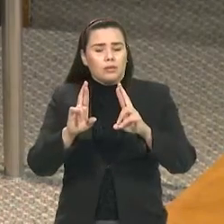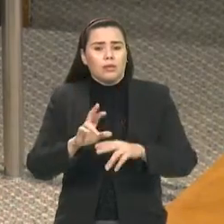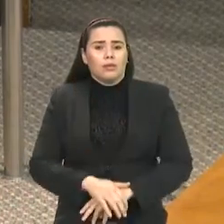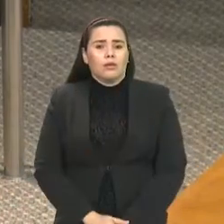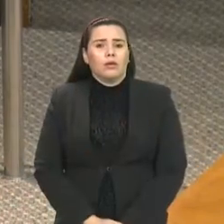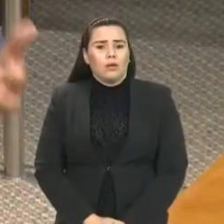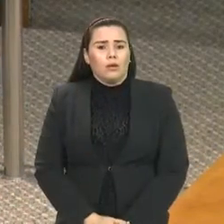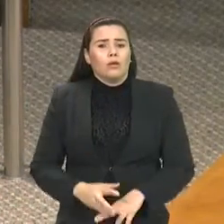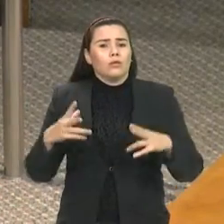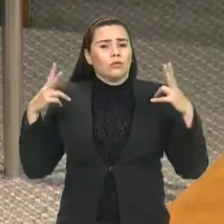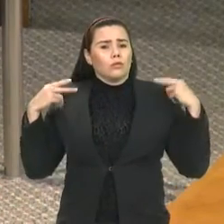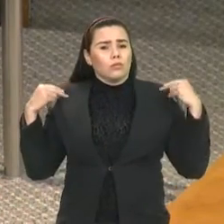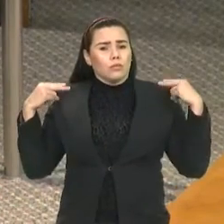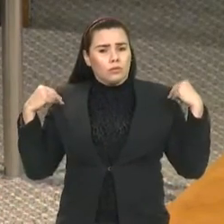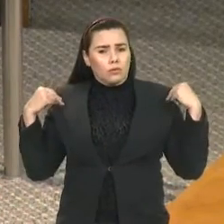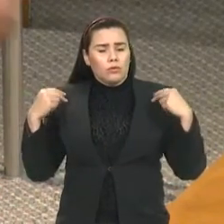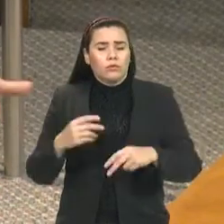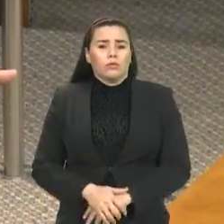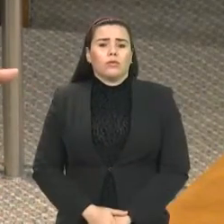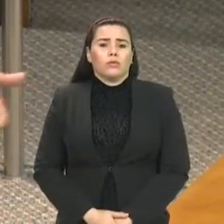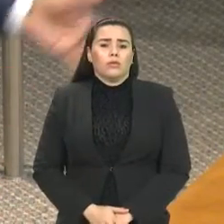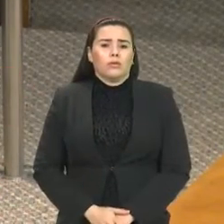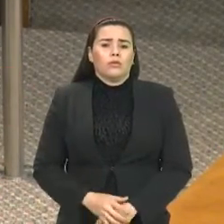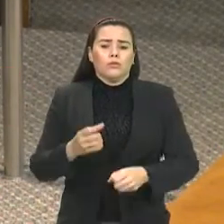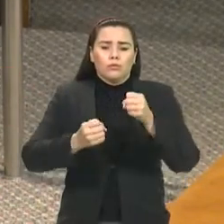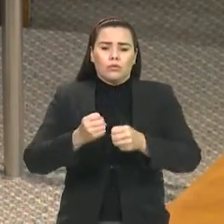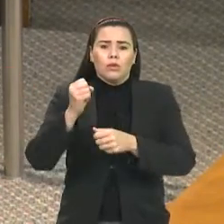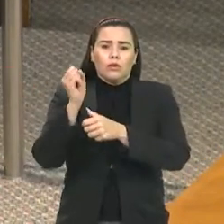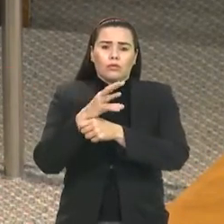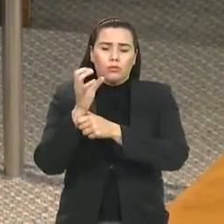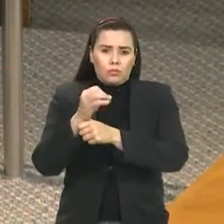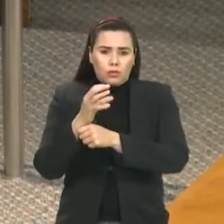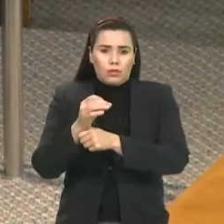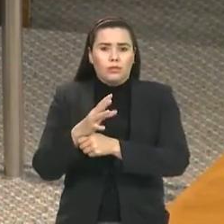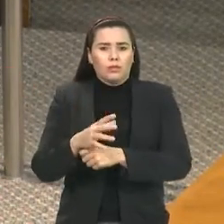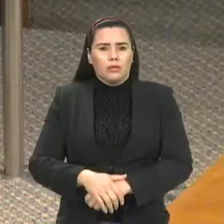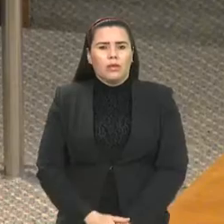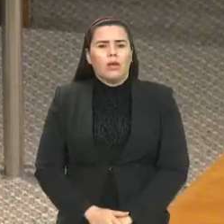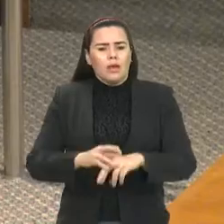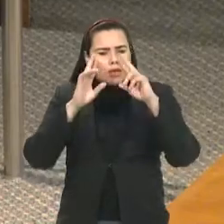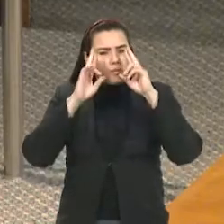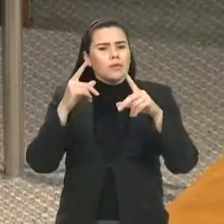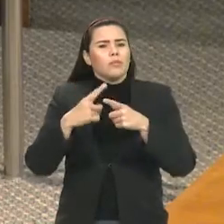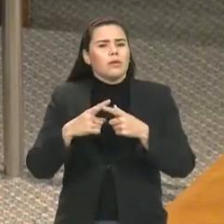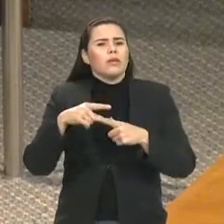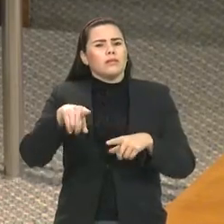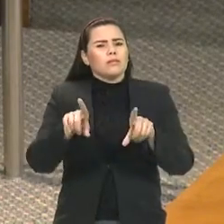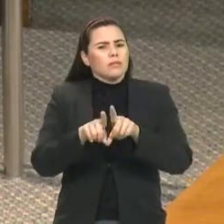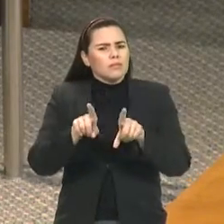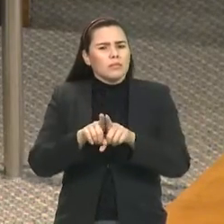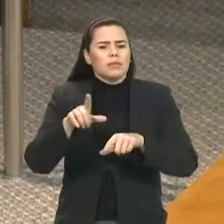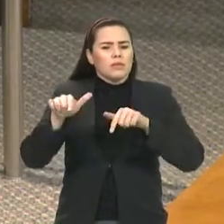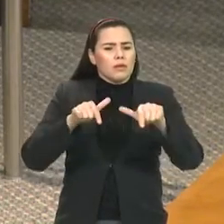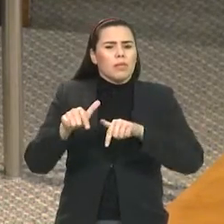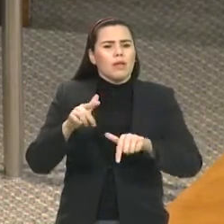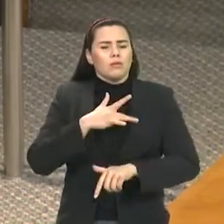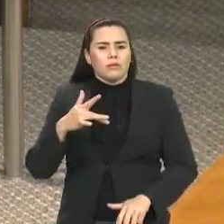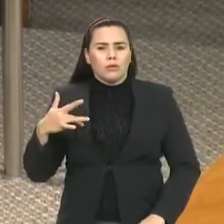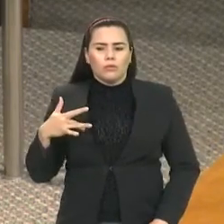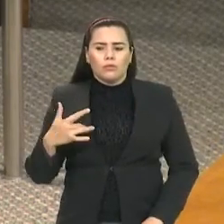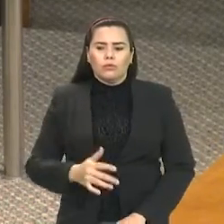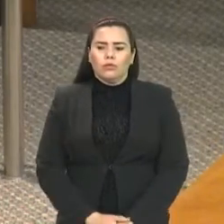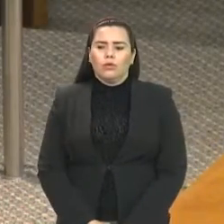Como que você está conduzindo a ambulância, você está dirigindo a ambulância, conduzindo o enfermo, muitas das vezes sem saber qual é